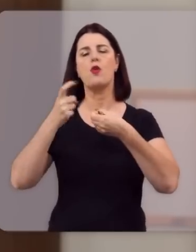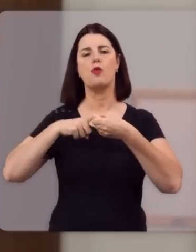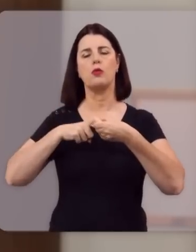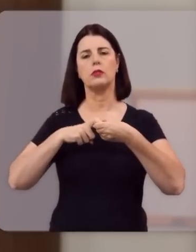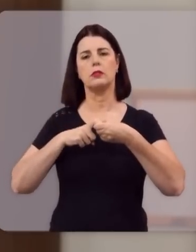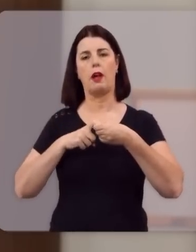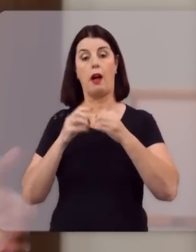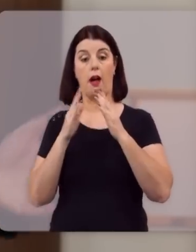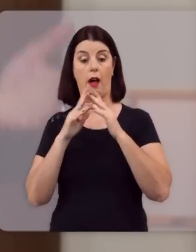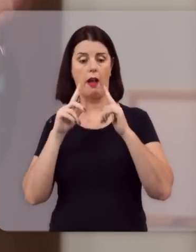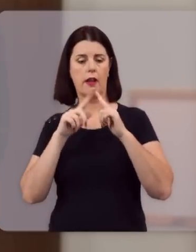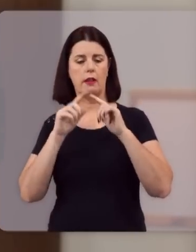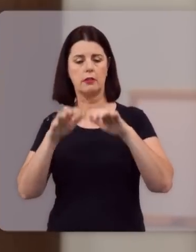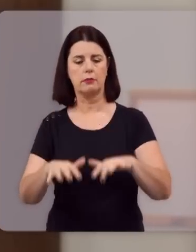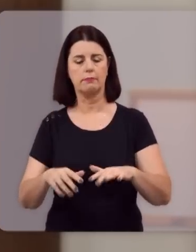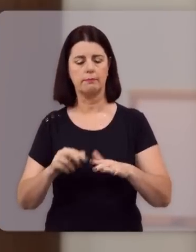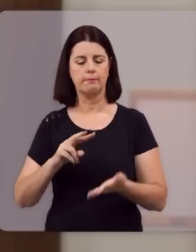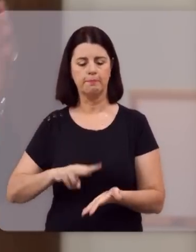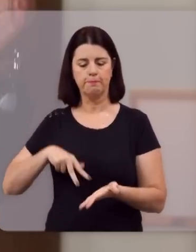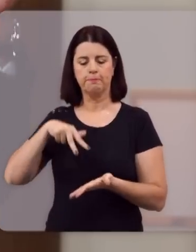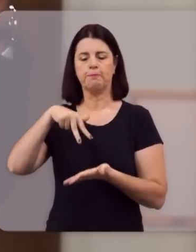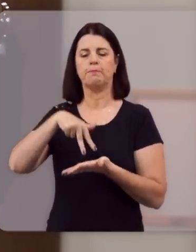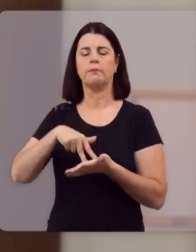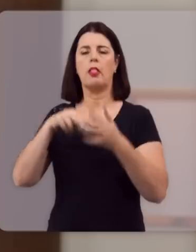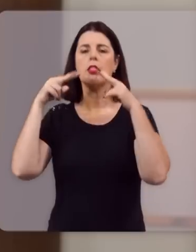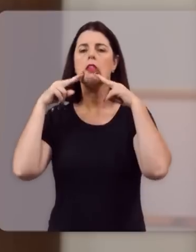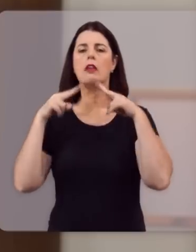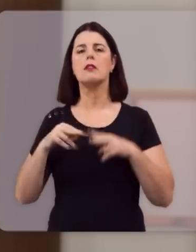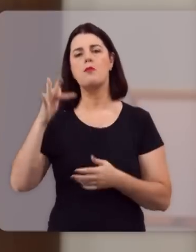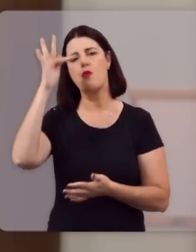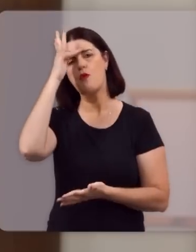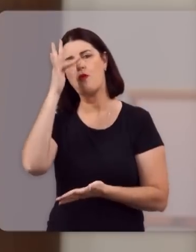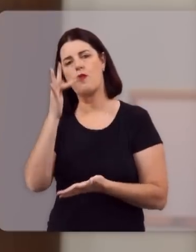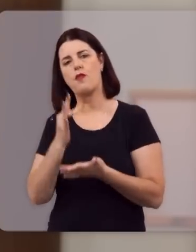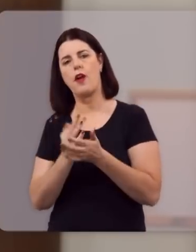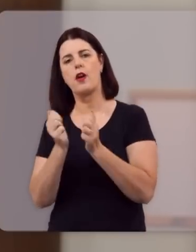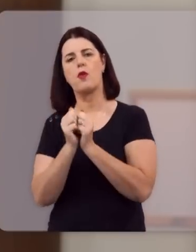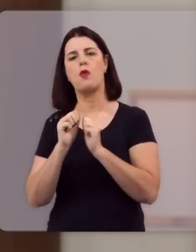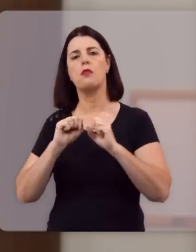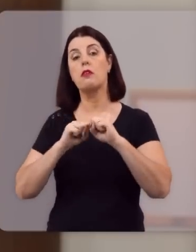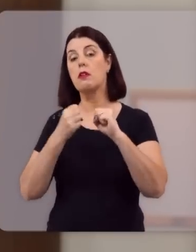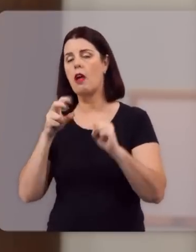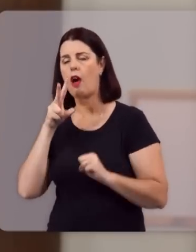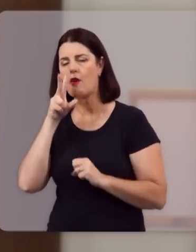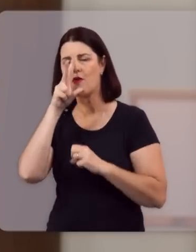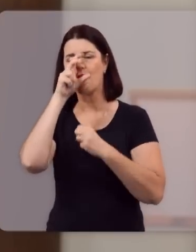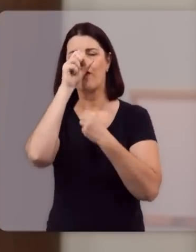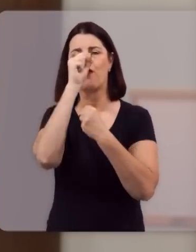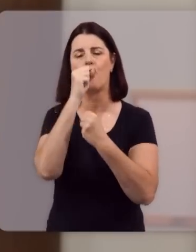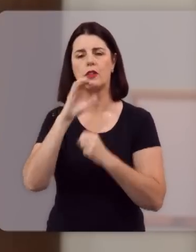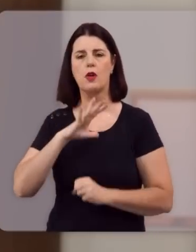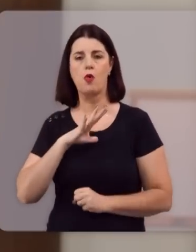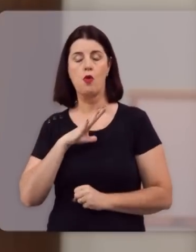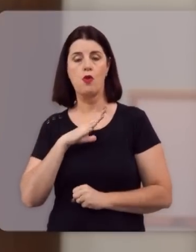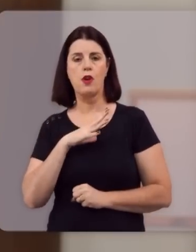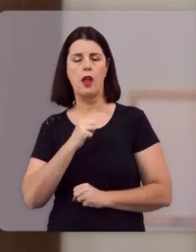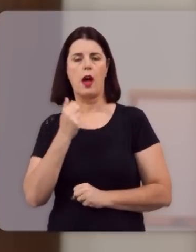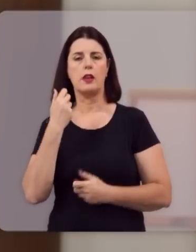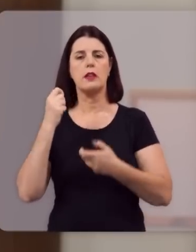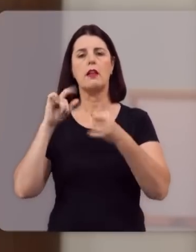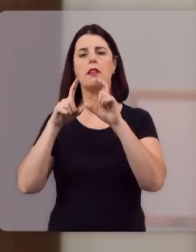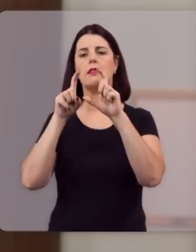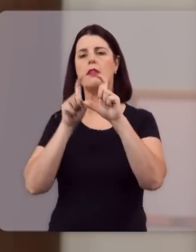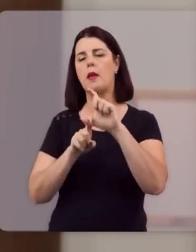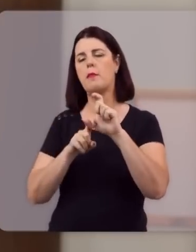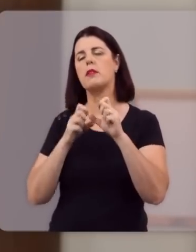E desta maneira a igreja se levantar para dar testemunho da sua fé com grande vigor, com grande coragem,